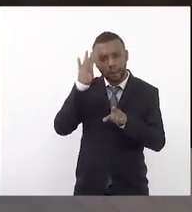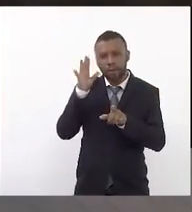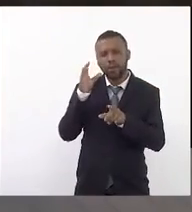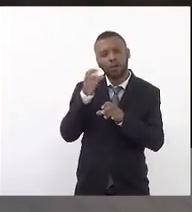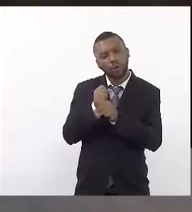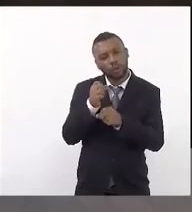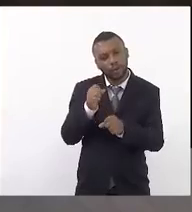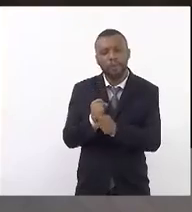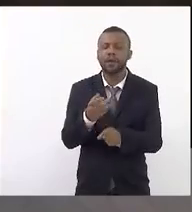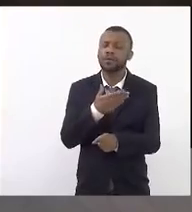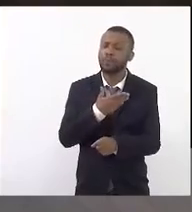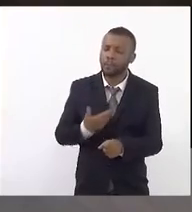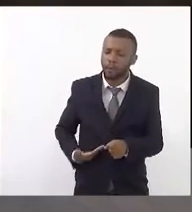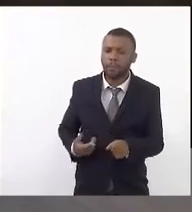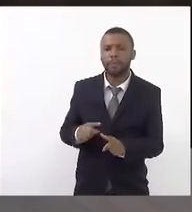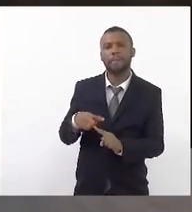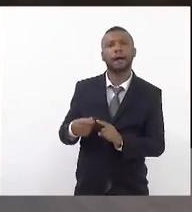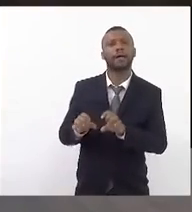e infraestrutura.